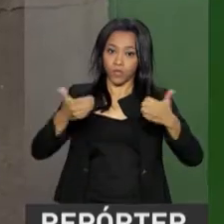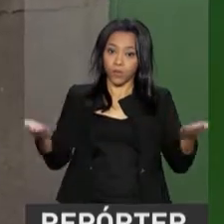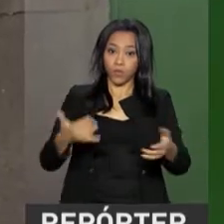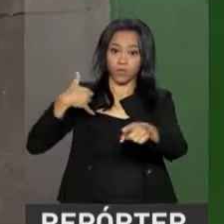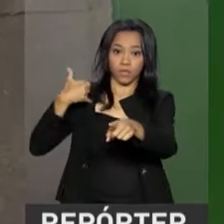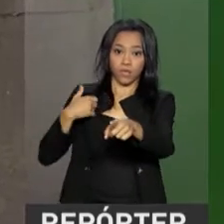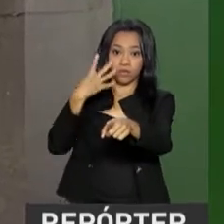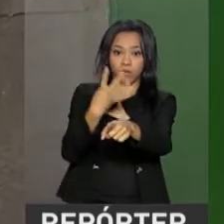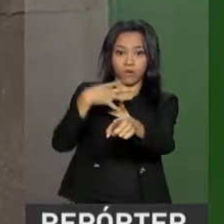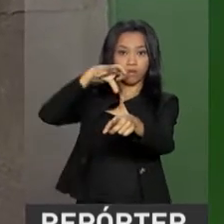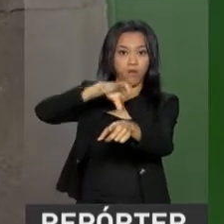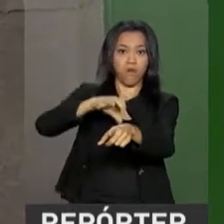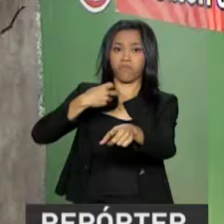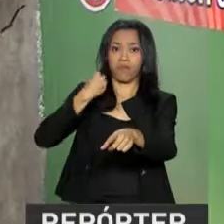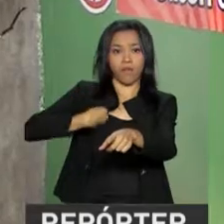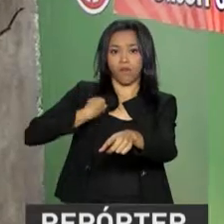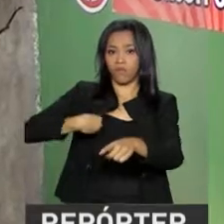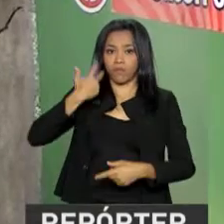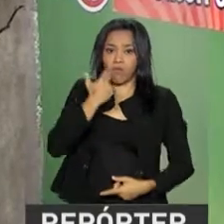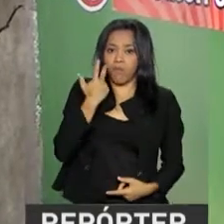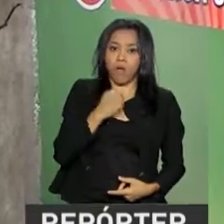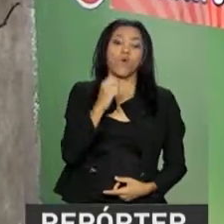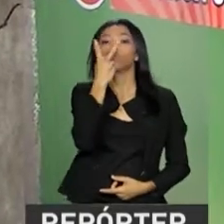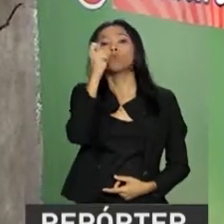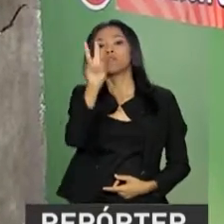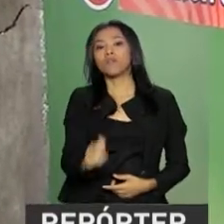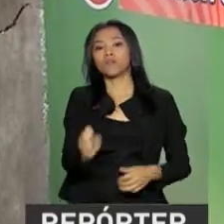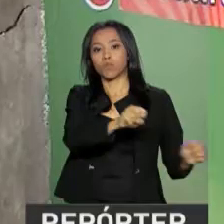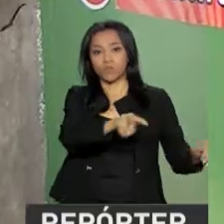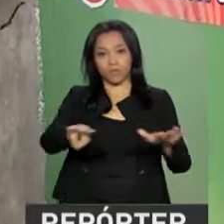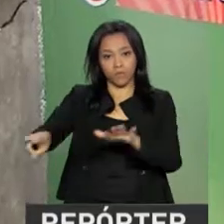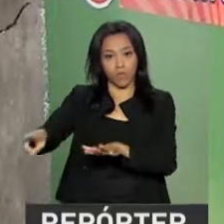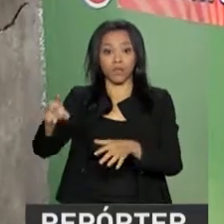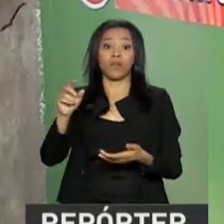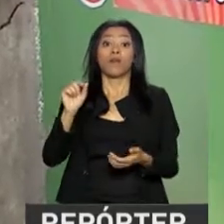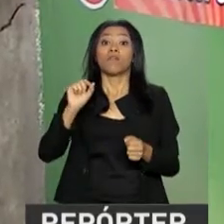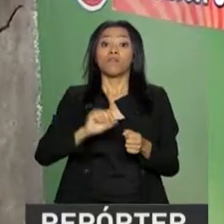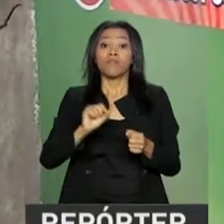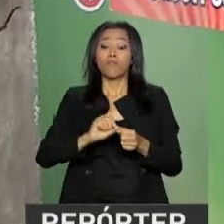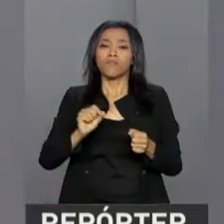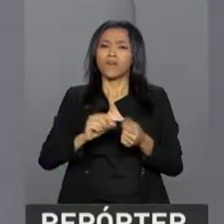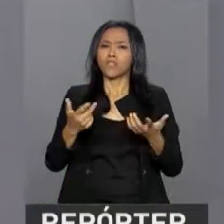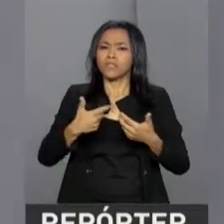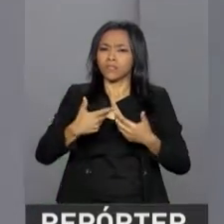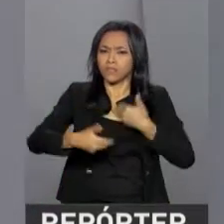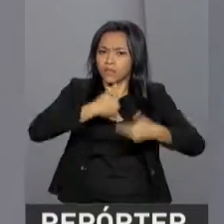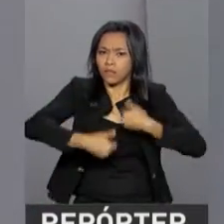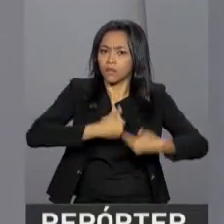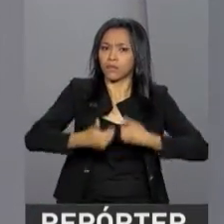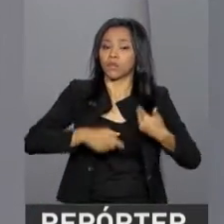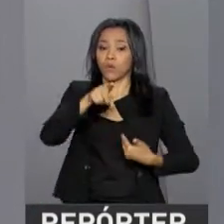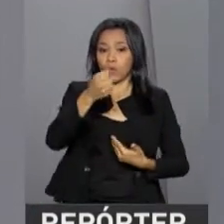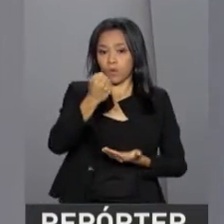49 anos de idade, Luiz leva uma vida normal. Duas vezes por semana faz a profilaxia para evitar as complicações da doença. O